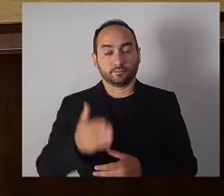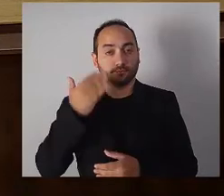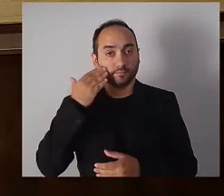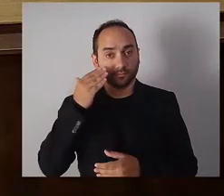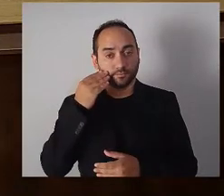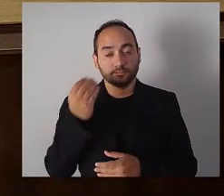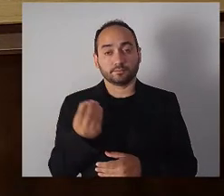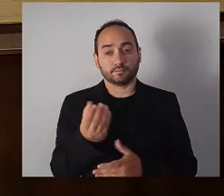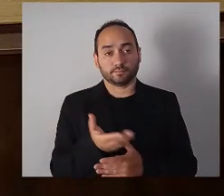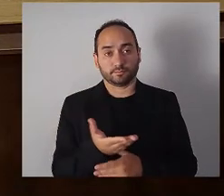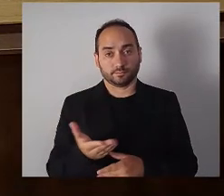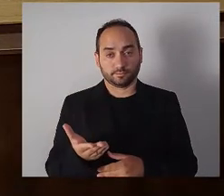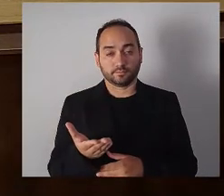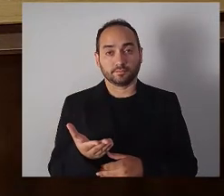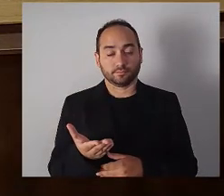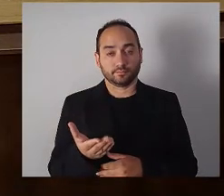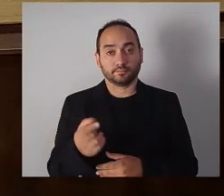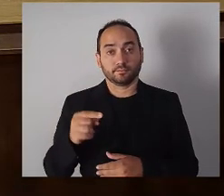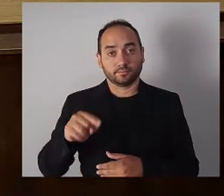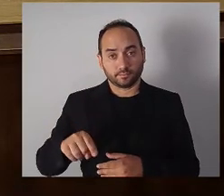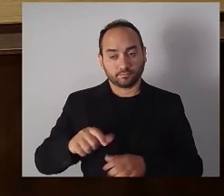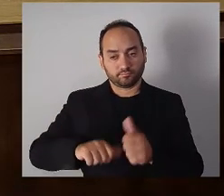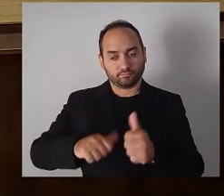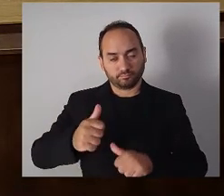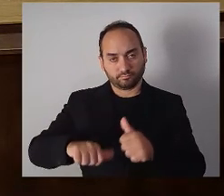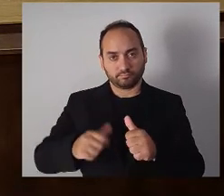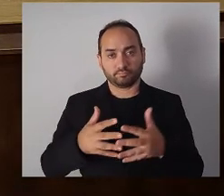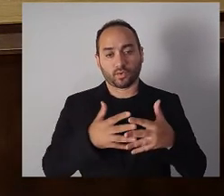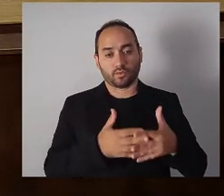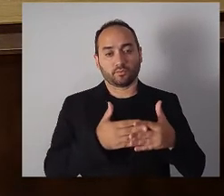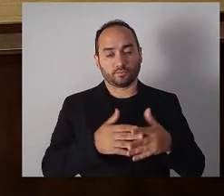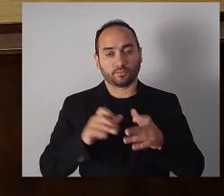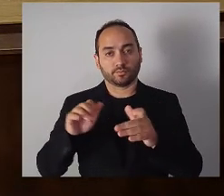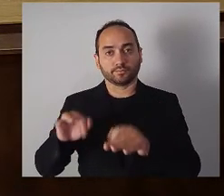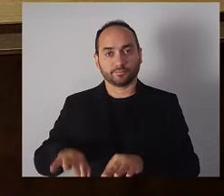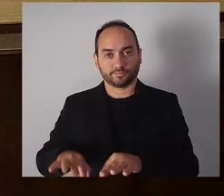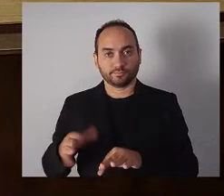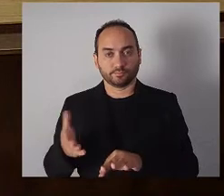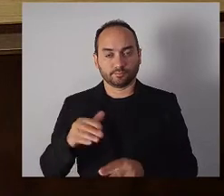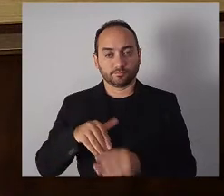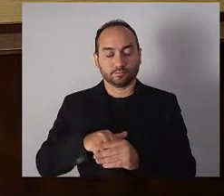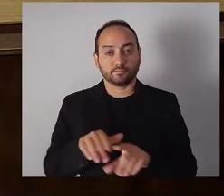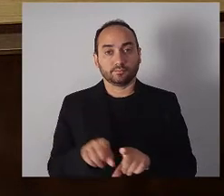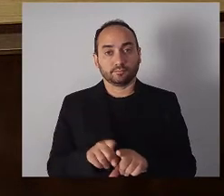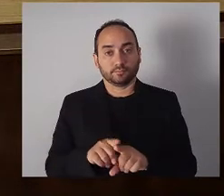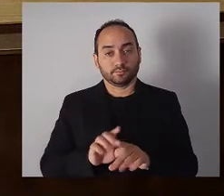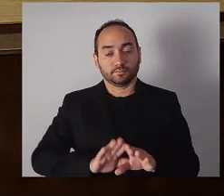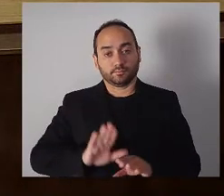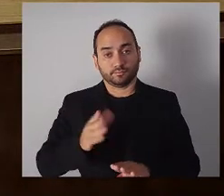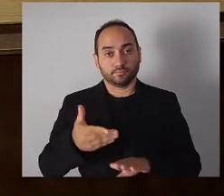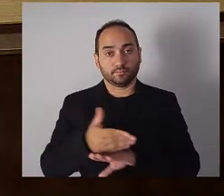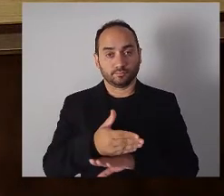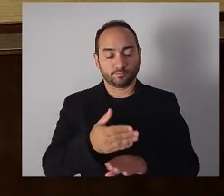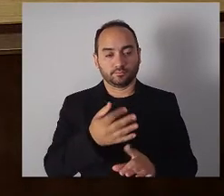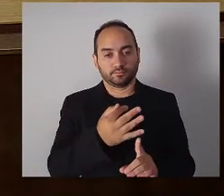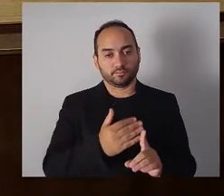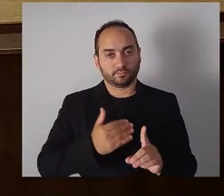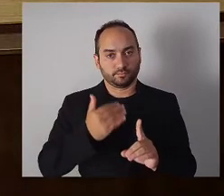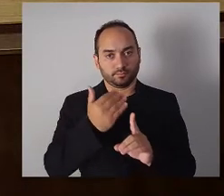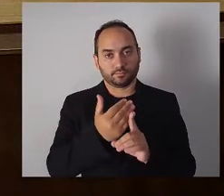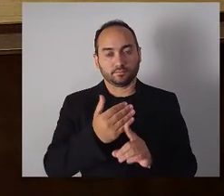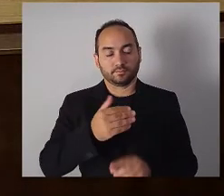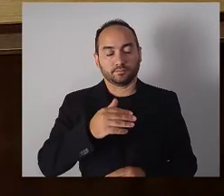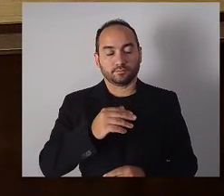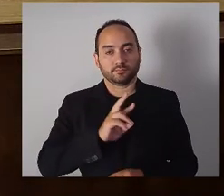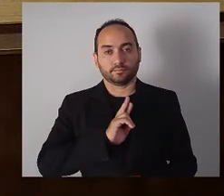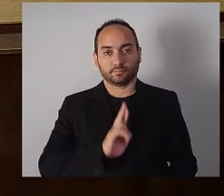Sua Excelência, que sua análise se confunde com o mérito. Participou da votação o desembargador Raimundo Nonato,